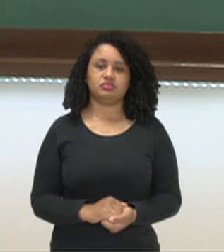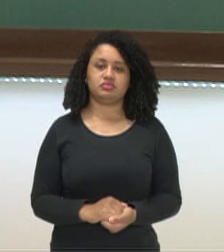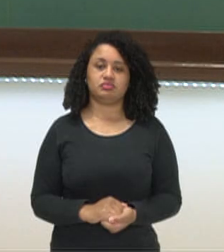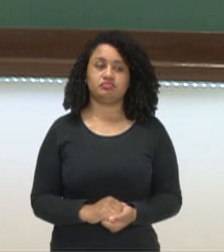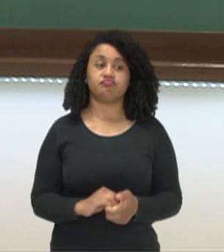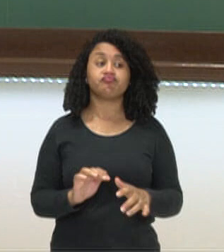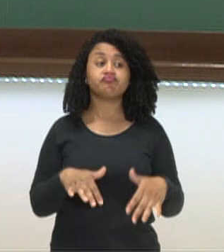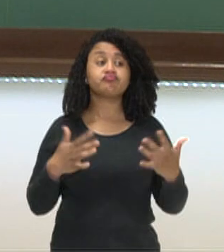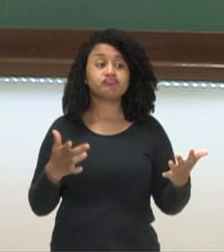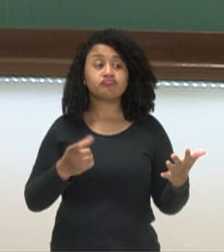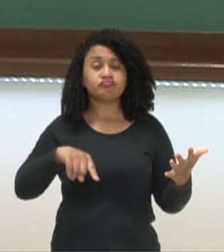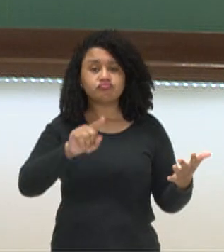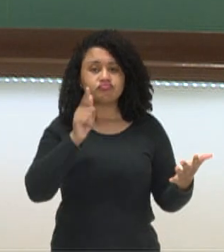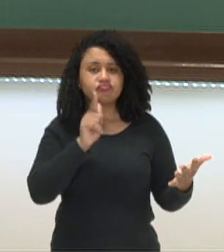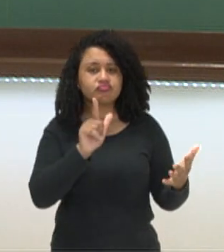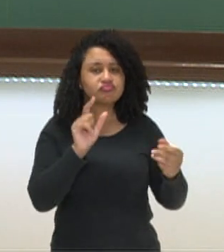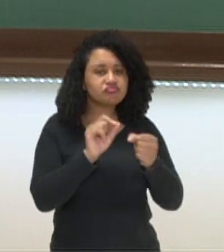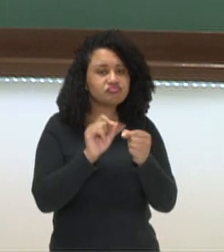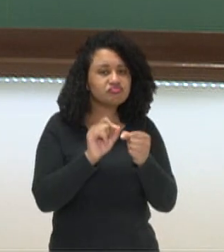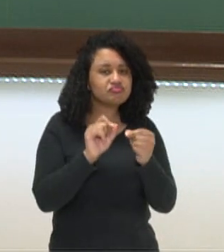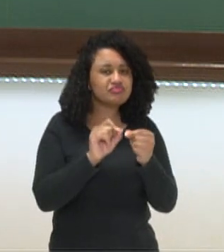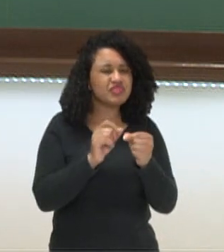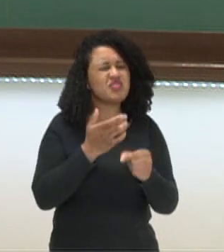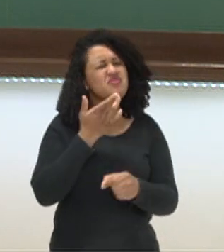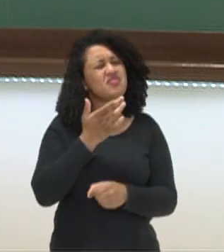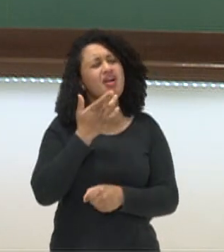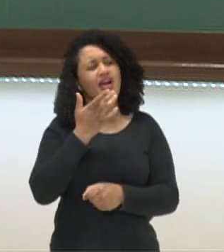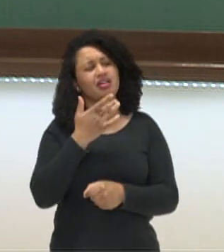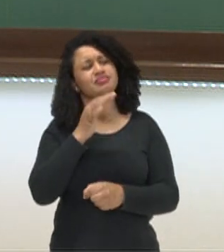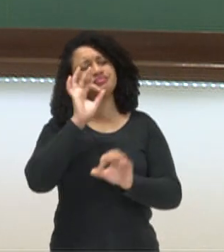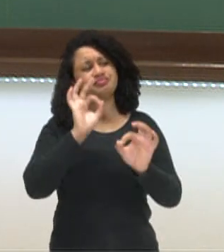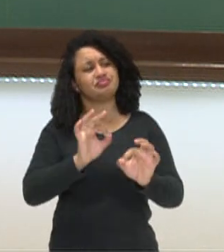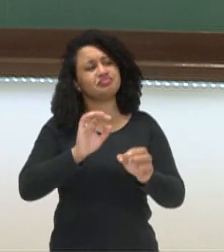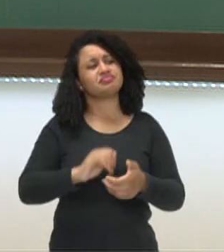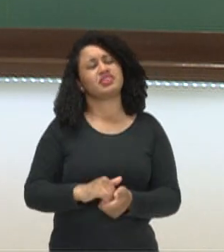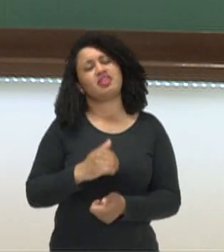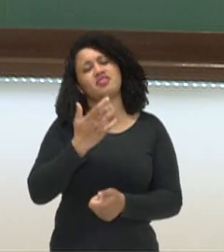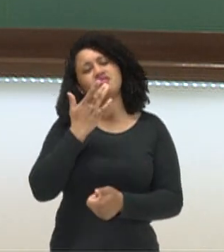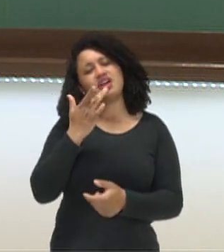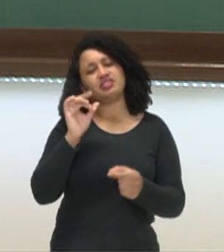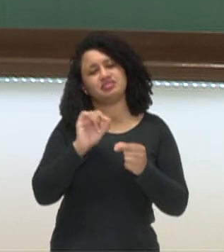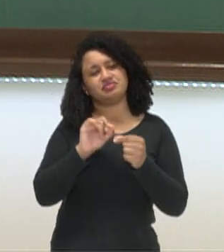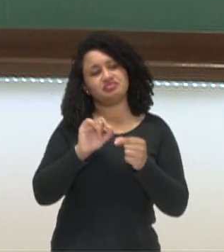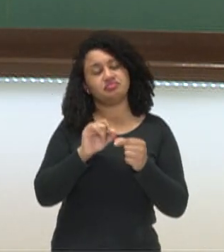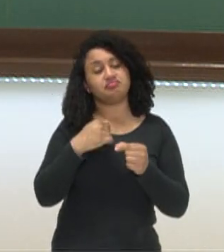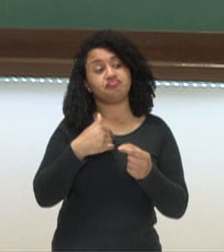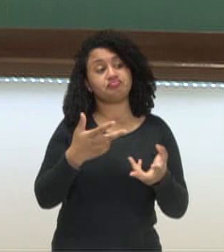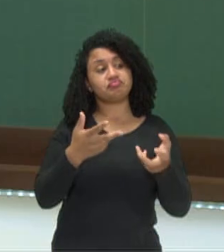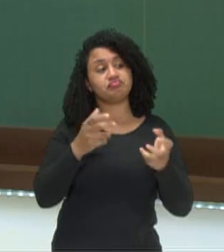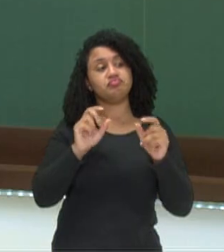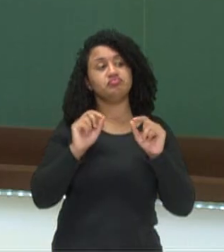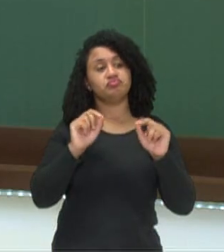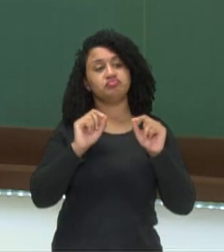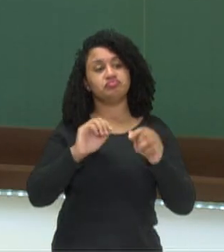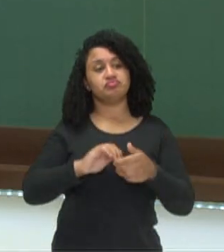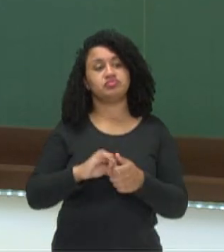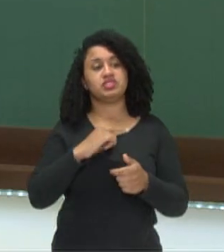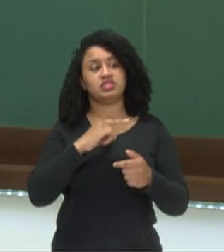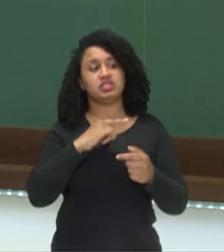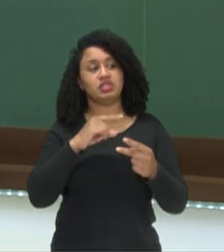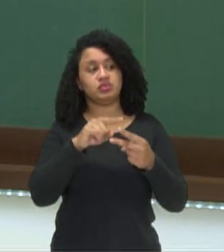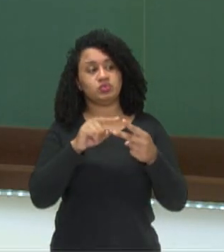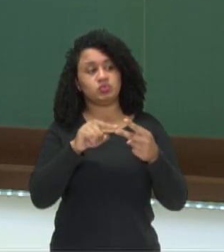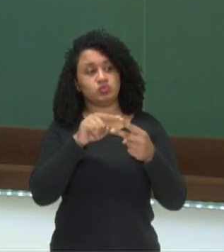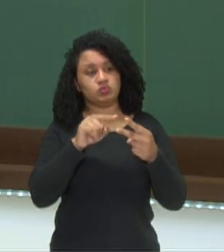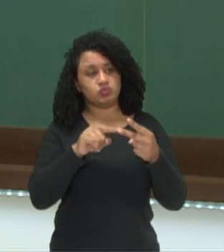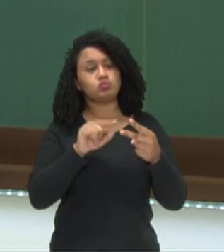E daí, conseguiu? Ficou fácil, né, gente? Ficou bem tranquilo. Olha lá. Então, eu tenho duas